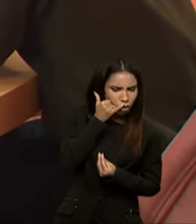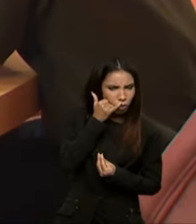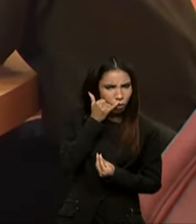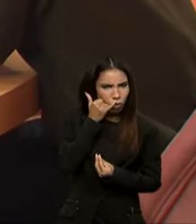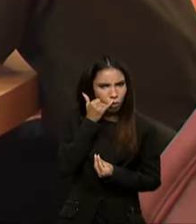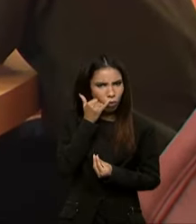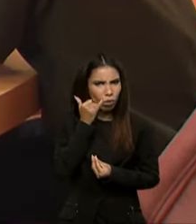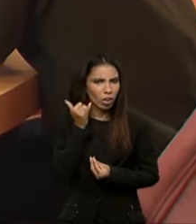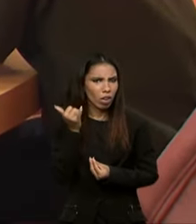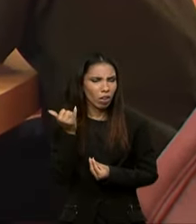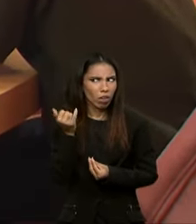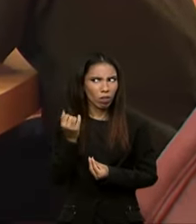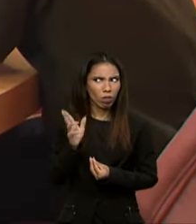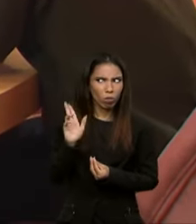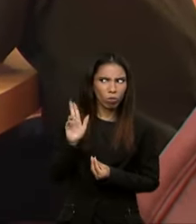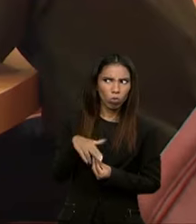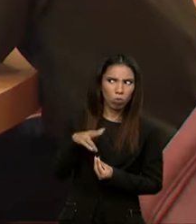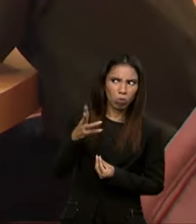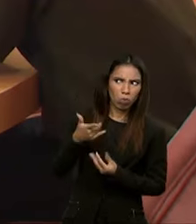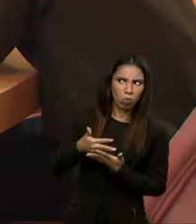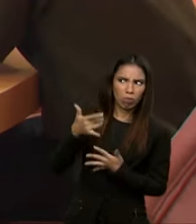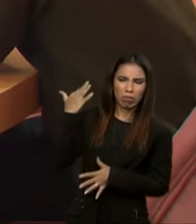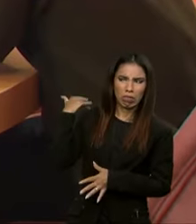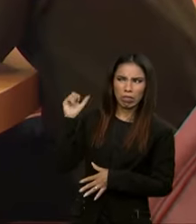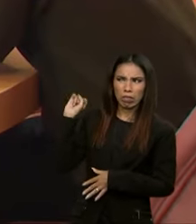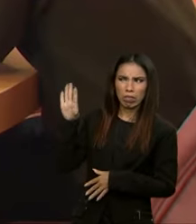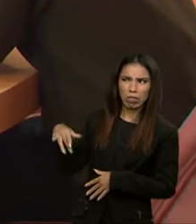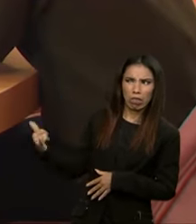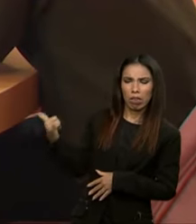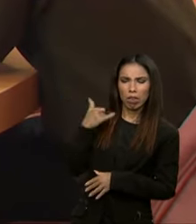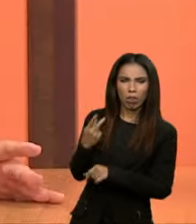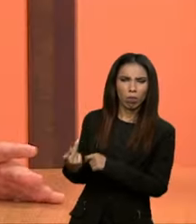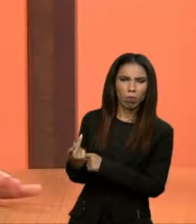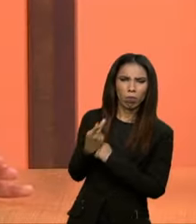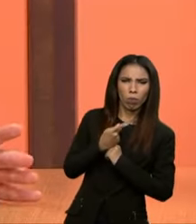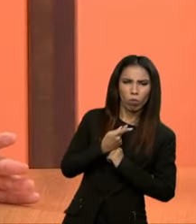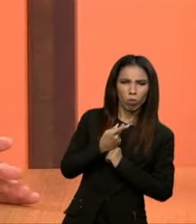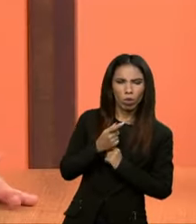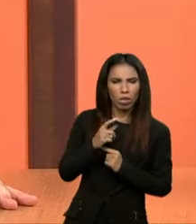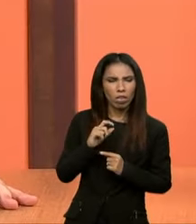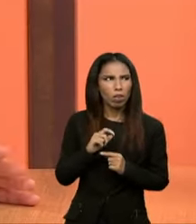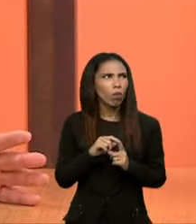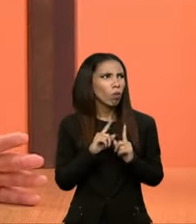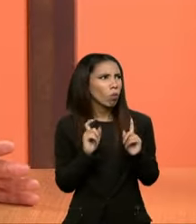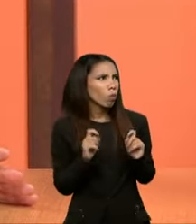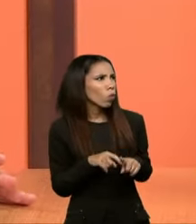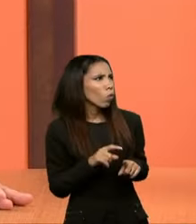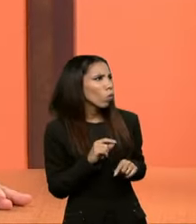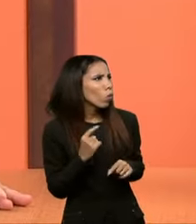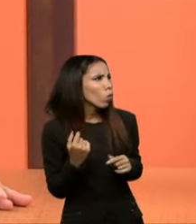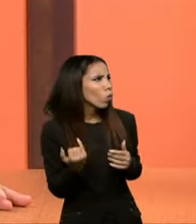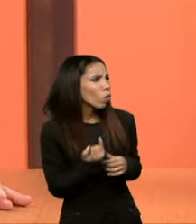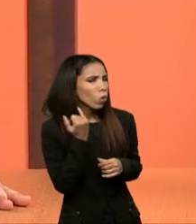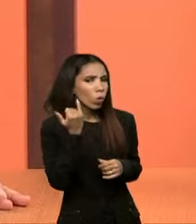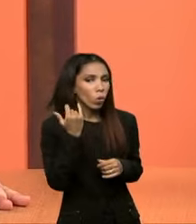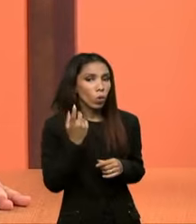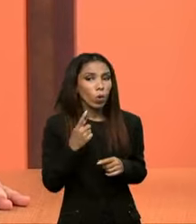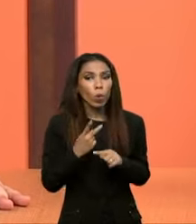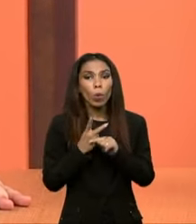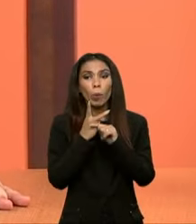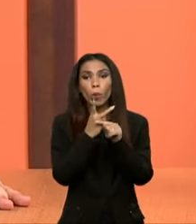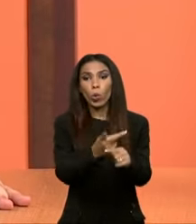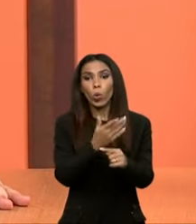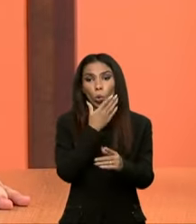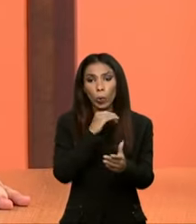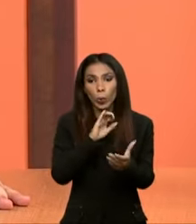eu não recebi uma ligação dele fazia tempo. E aí ele me procurou, eu falei, meu Deus, será que é alguma coisa importante? Ele foi atrás do meu marido, que ele é amigo do meu marido